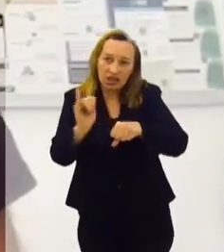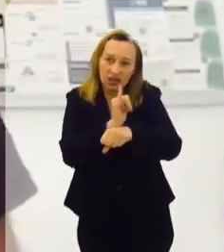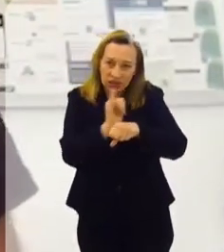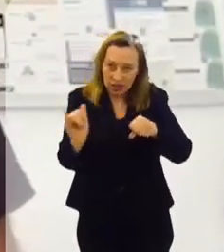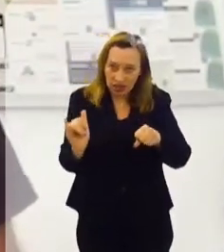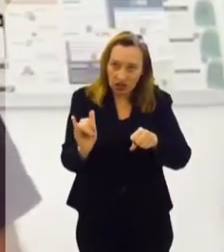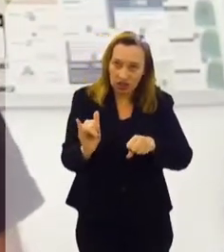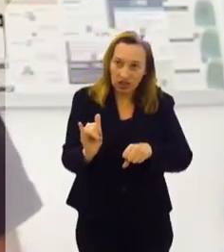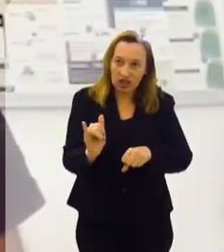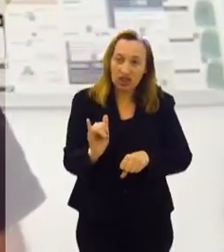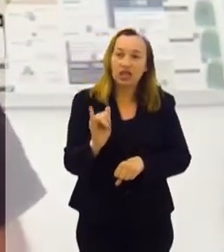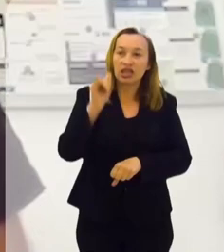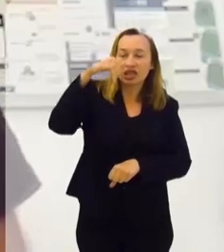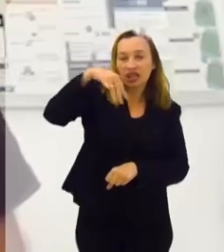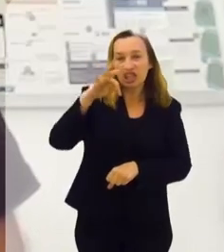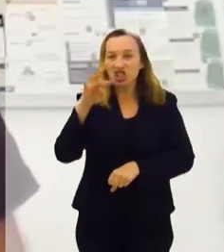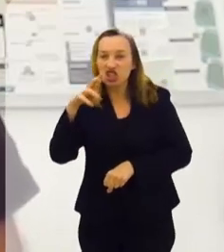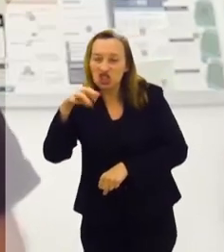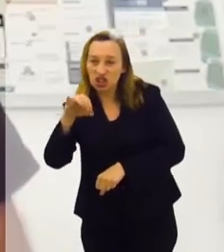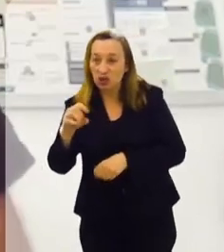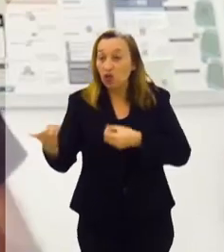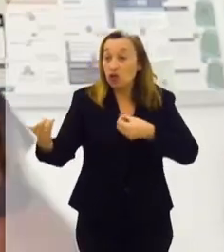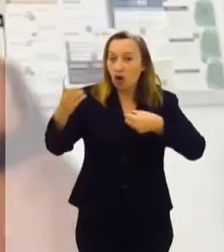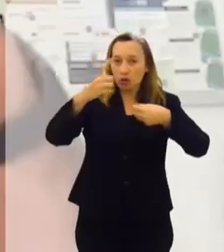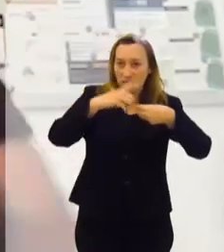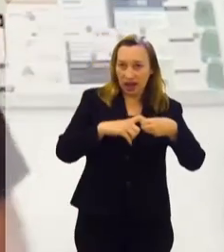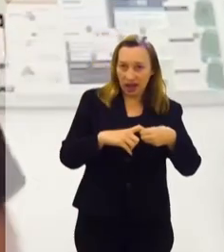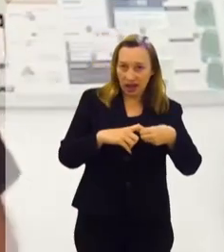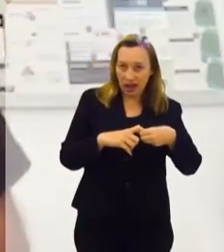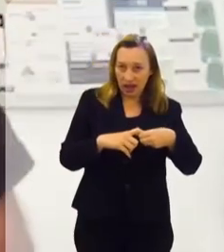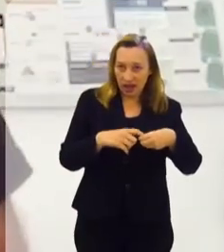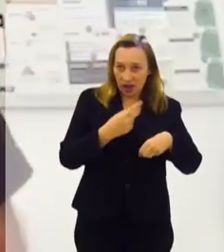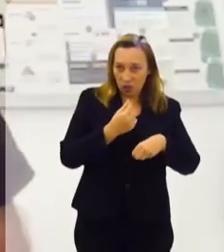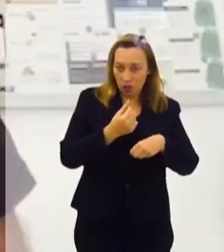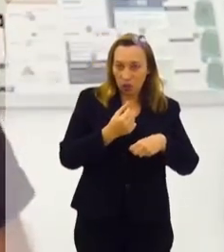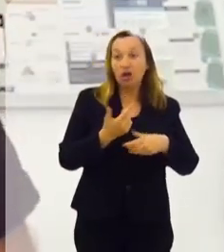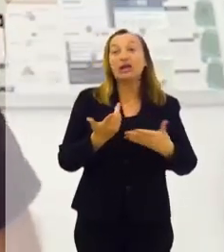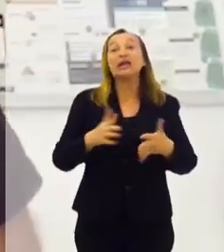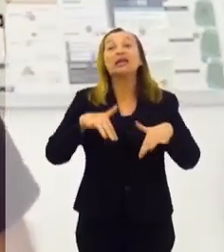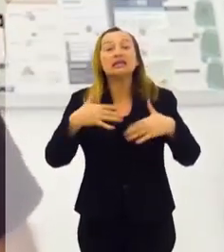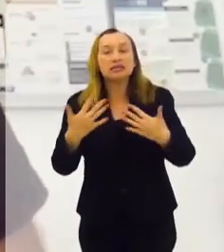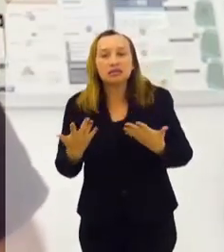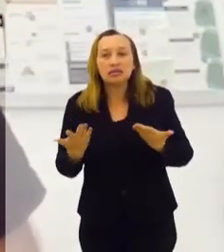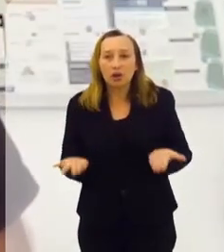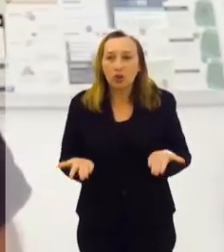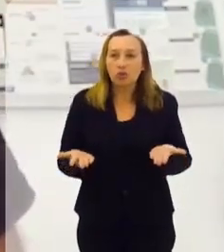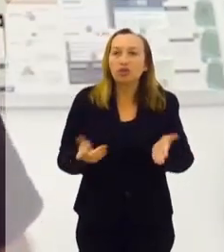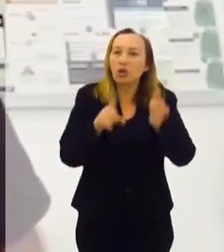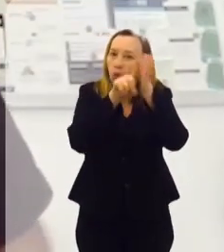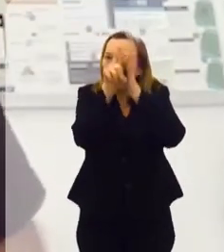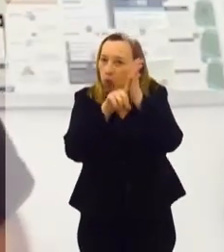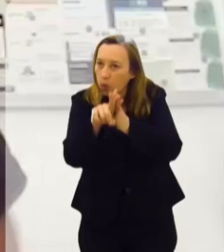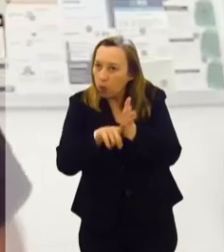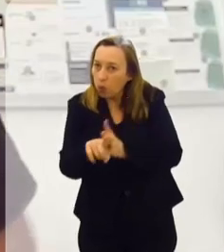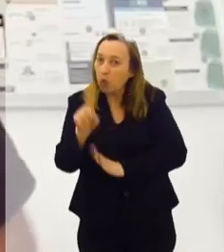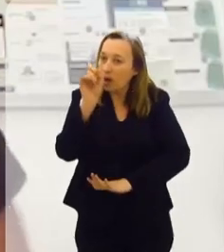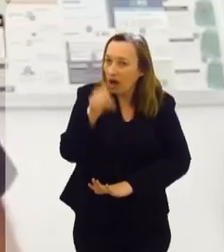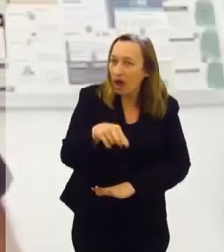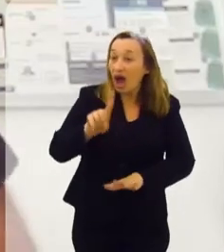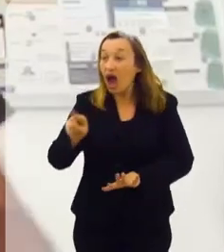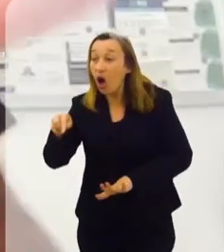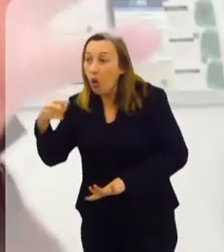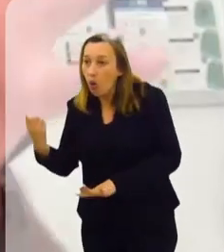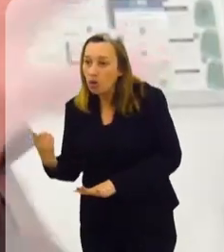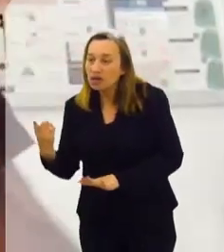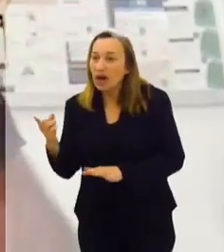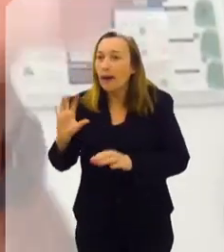esse intangível trazer retornos tangíveis, né? Então, a gente tem essa análise, uma das análises